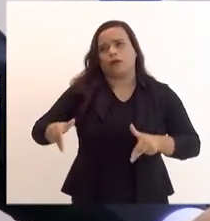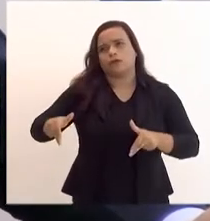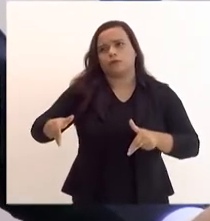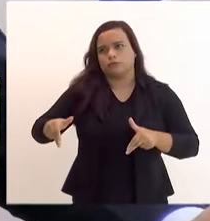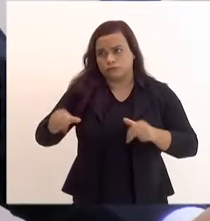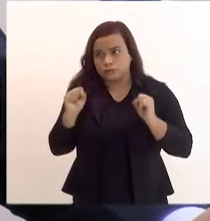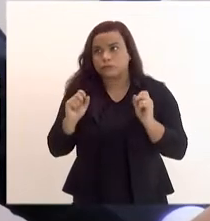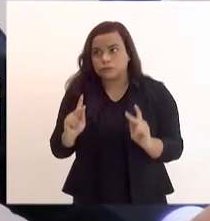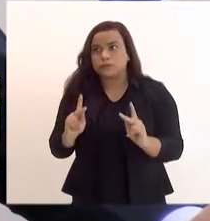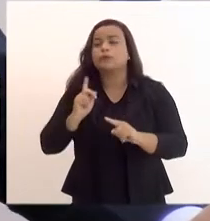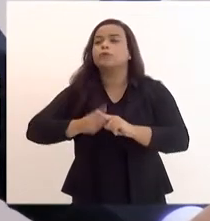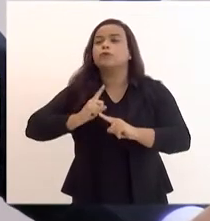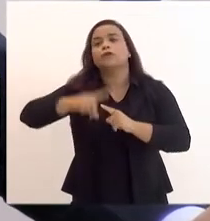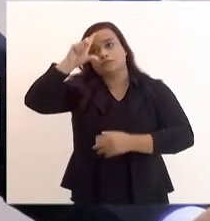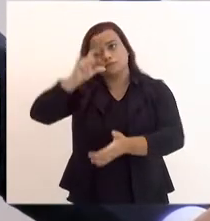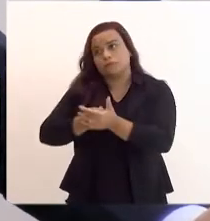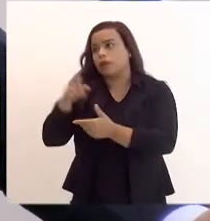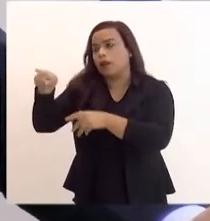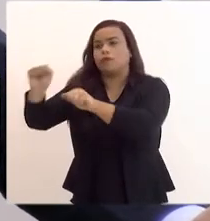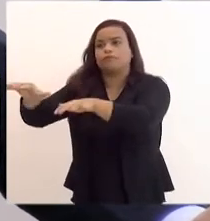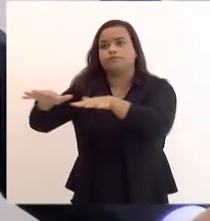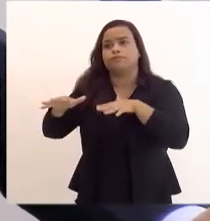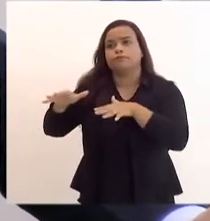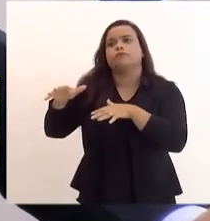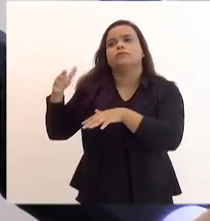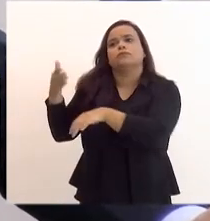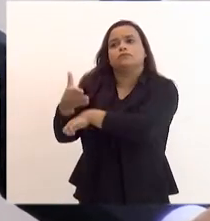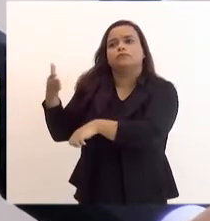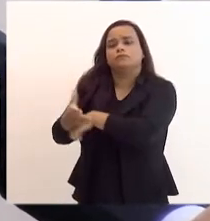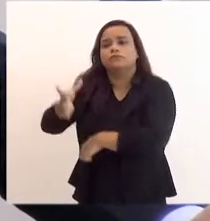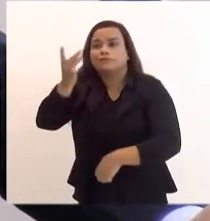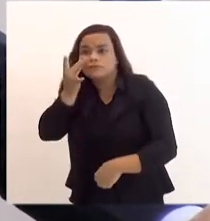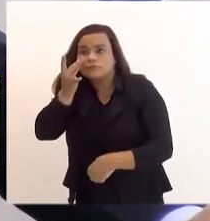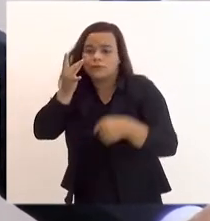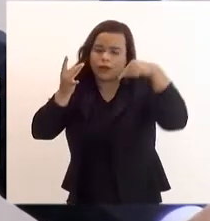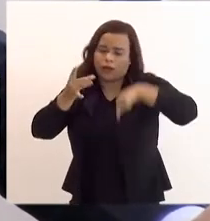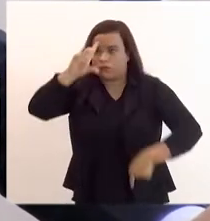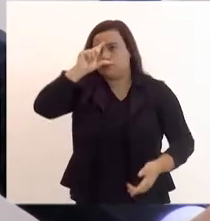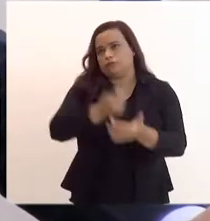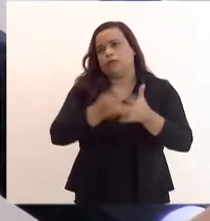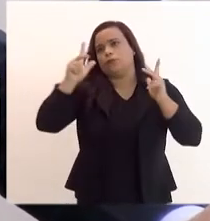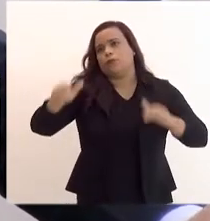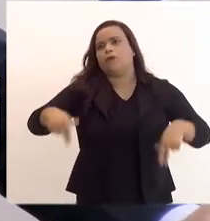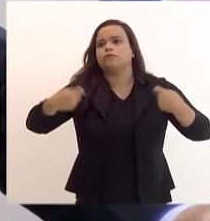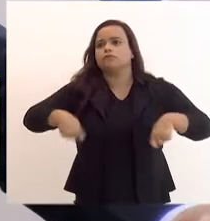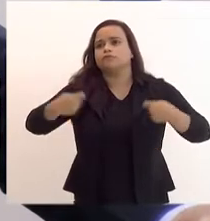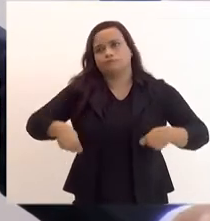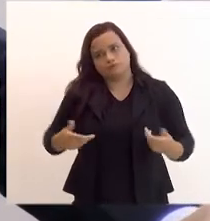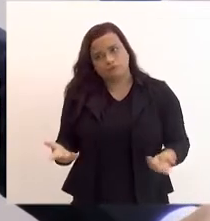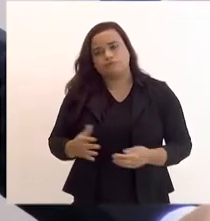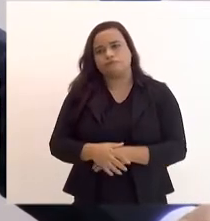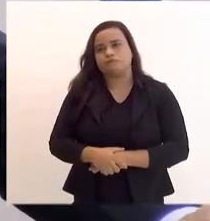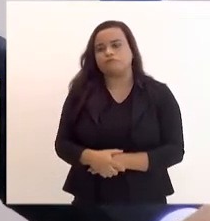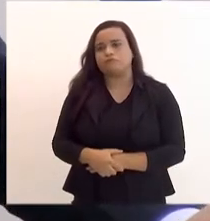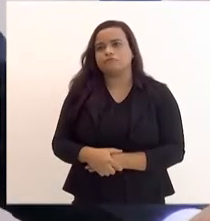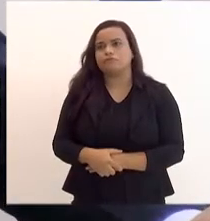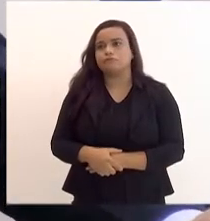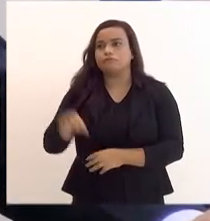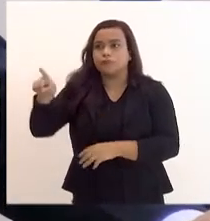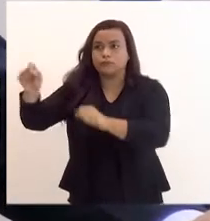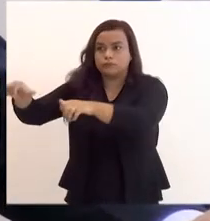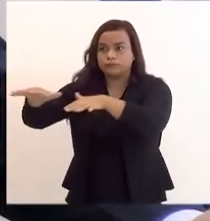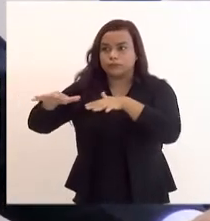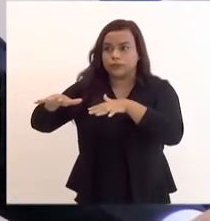Visto que tem uma determinação de plenário, que nós fizéssemos aqui uma deliberação a esse respeito. Uma vez que o plenário